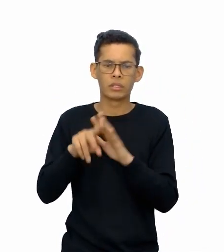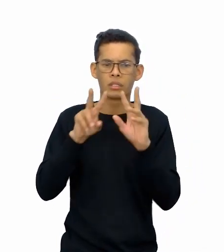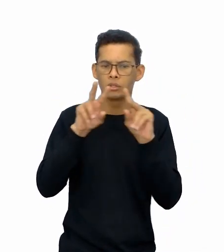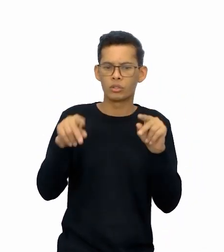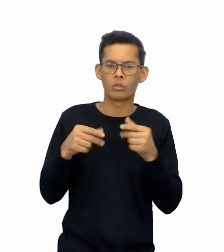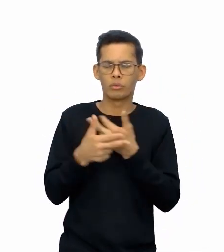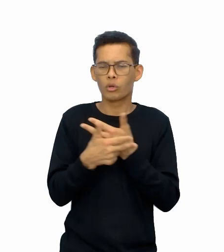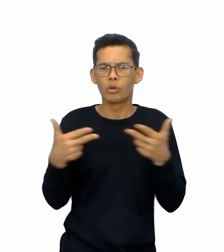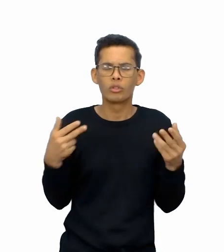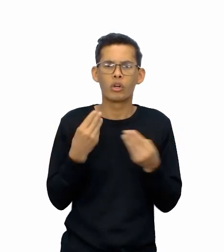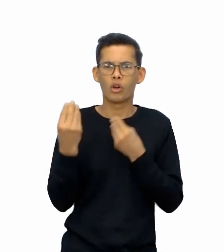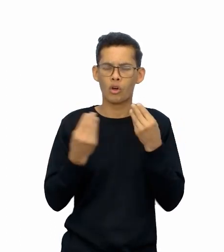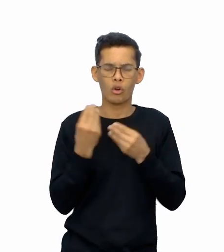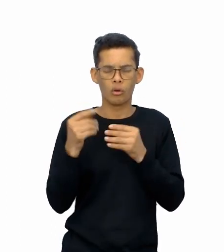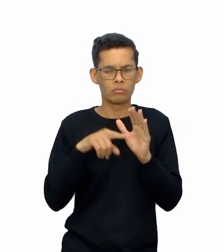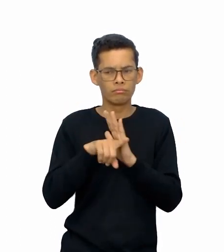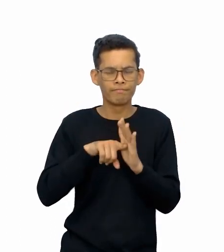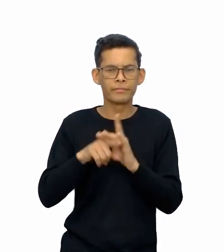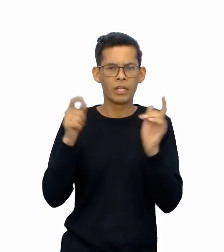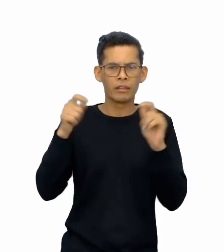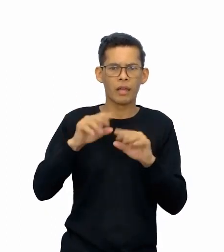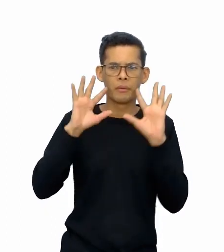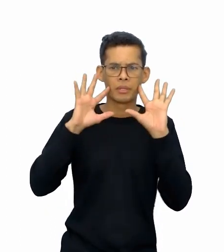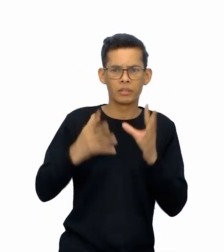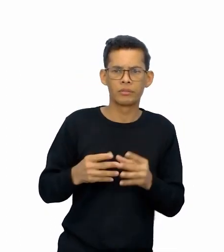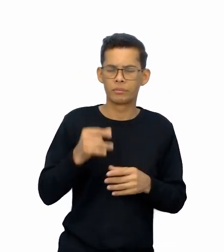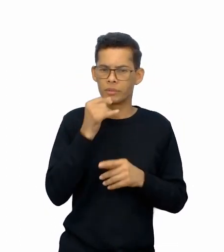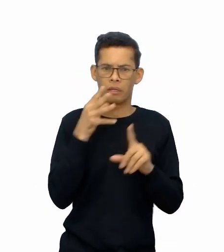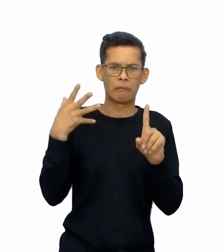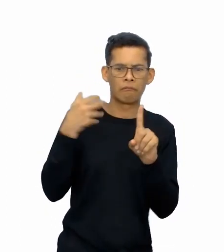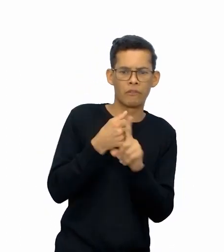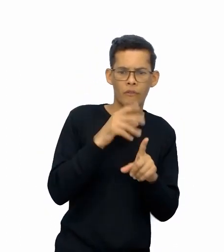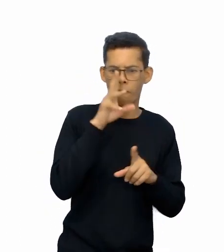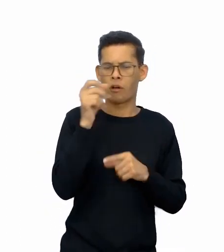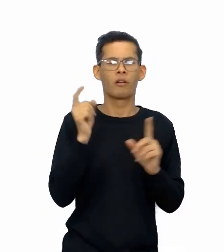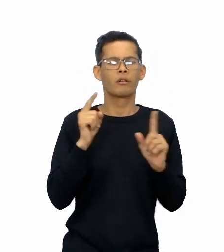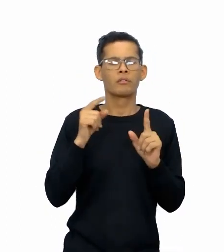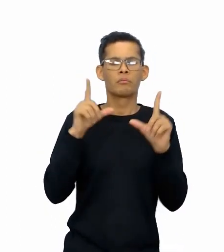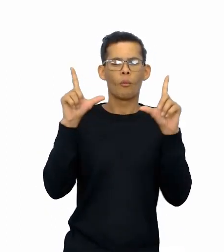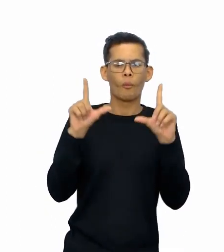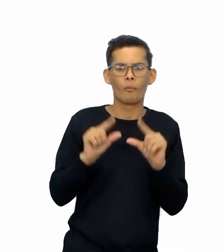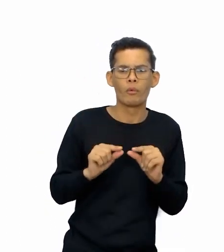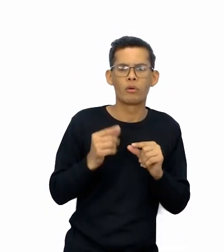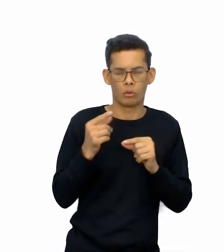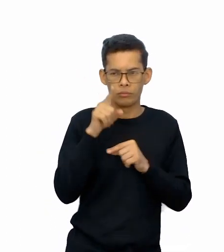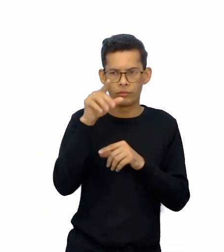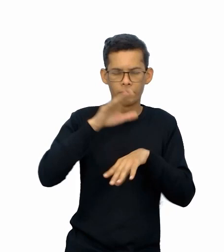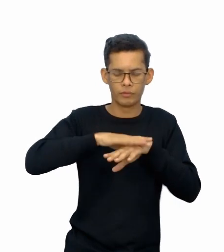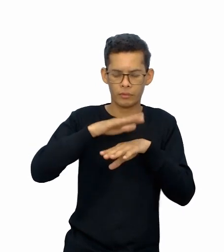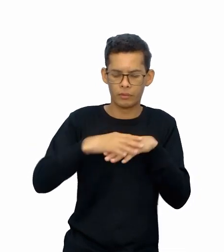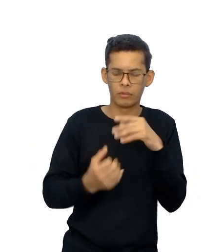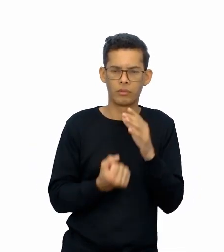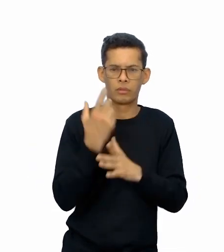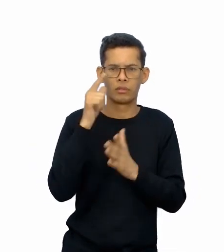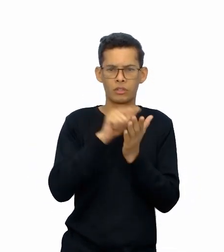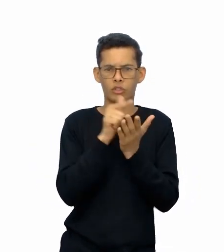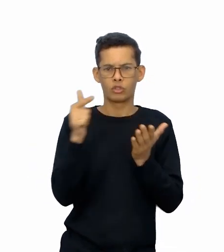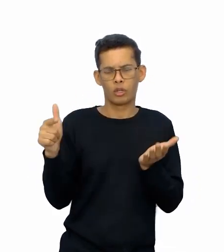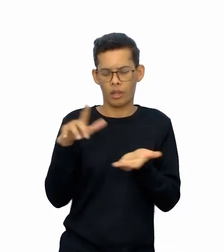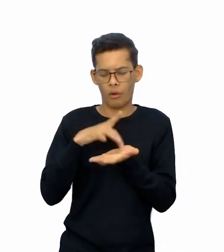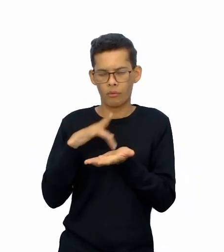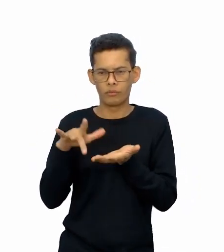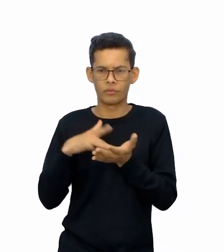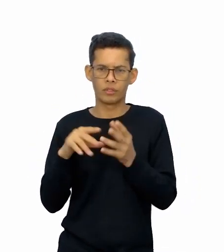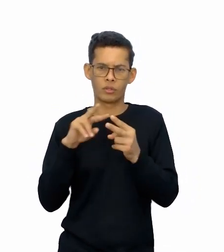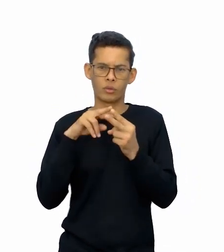de minimizar os impactos, né, que a interferência humana causa no ambiente, e elabore um jornal, né, virtual ou impresso para